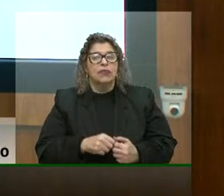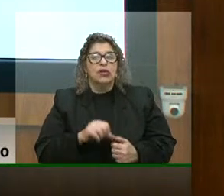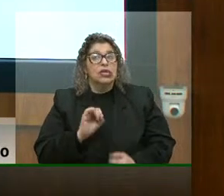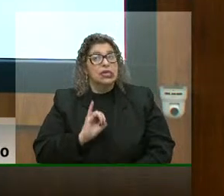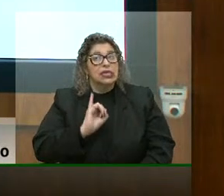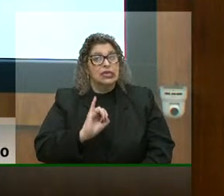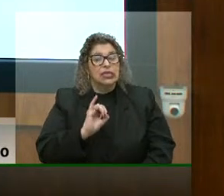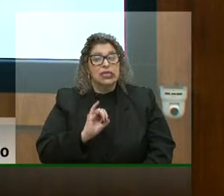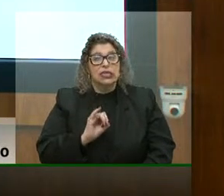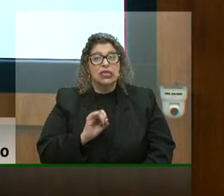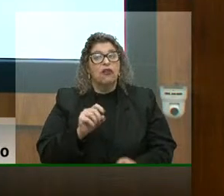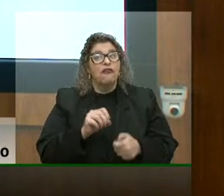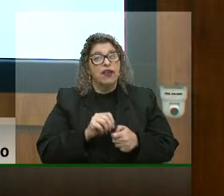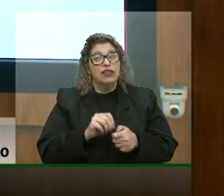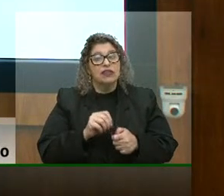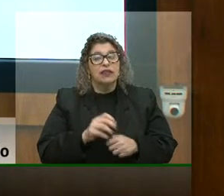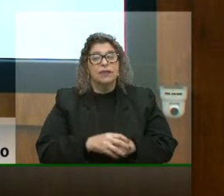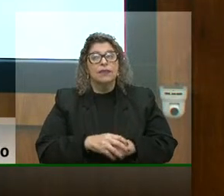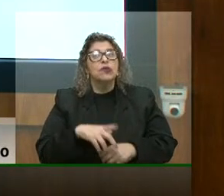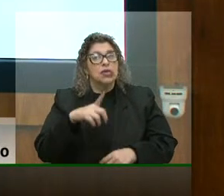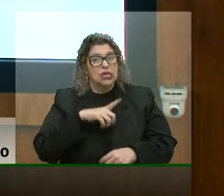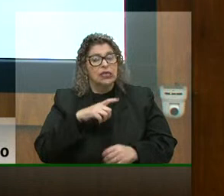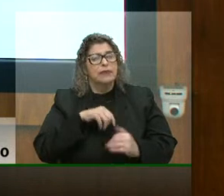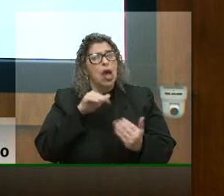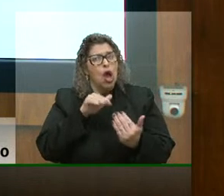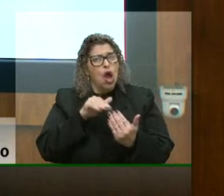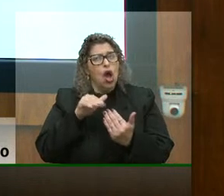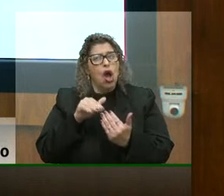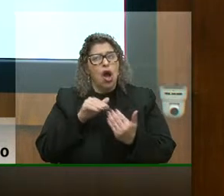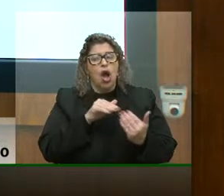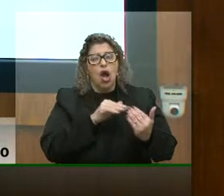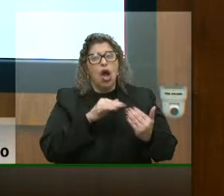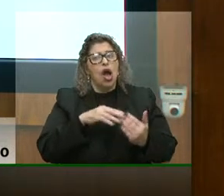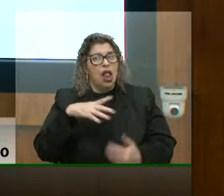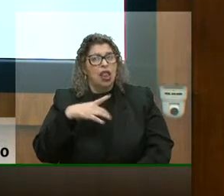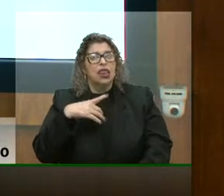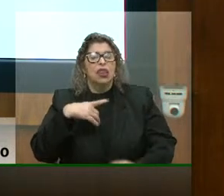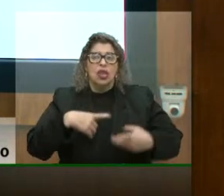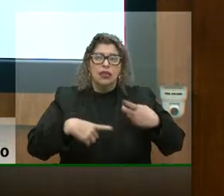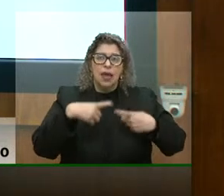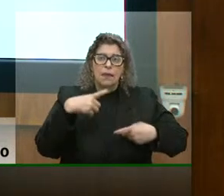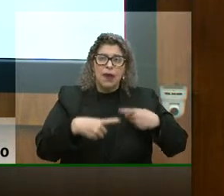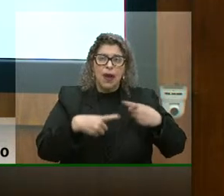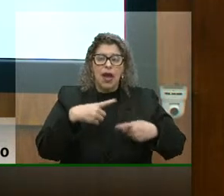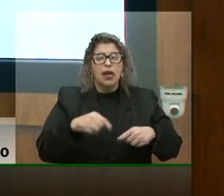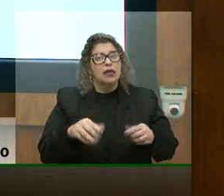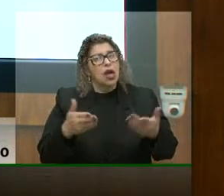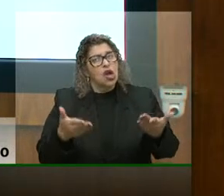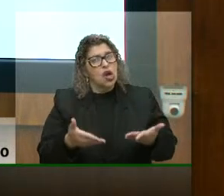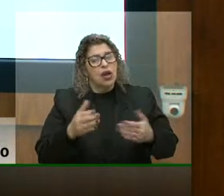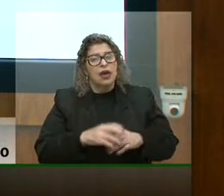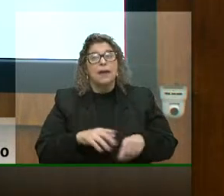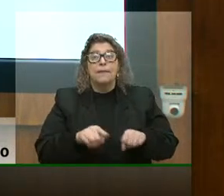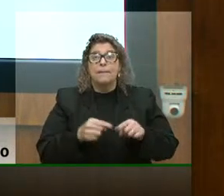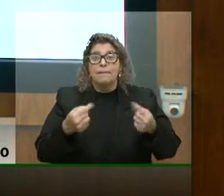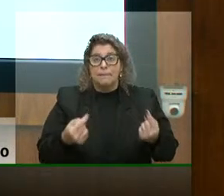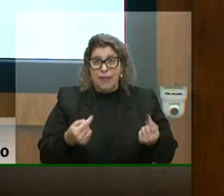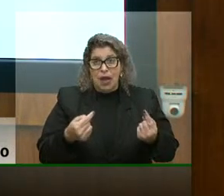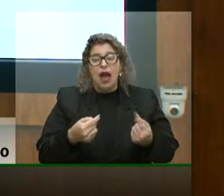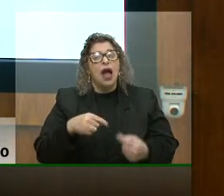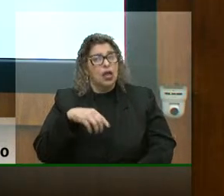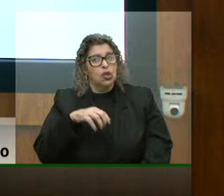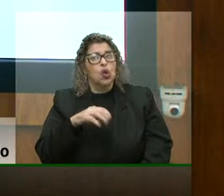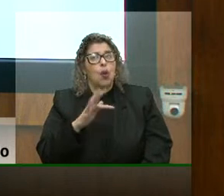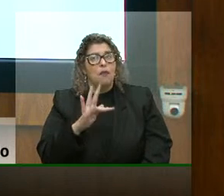não tivesse, estávamos com bastante acordo aqui nos debates feitos até agora, mas eu acho que manifestação do